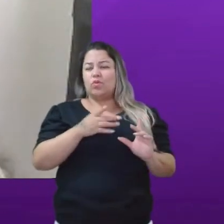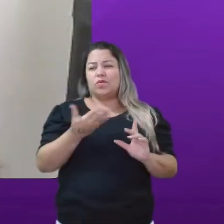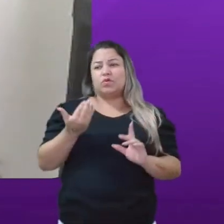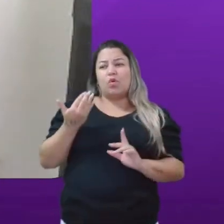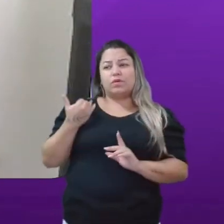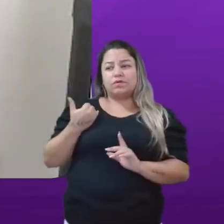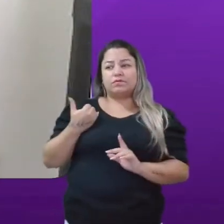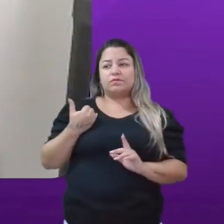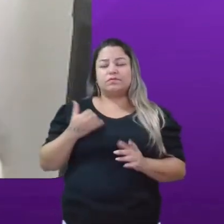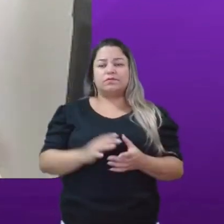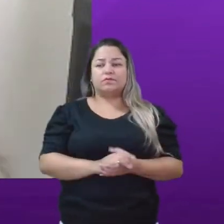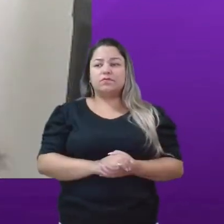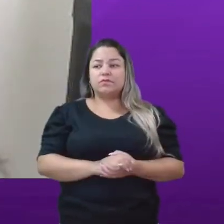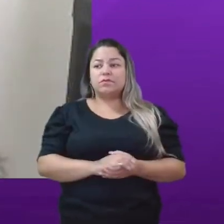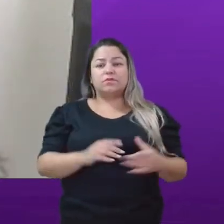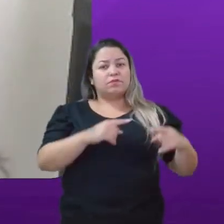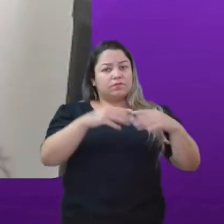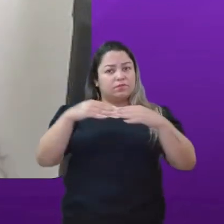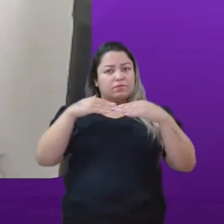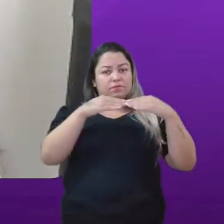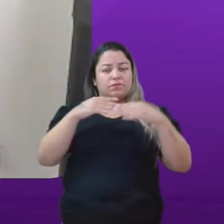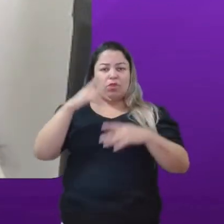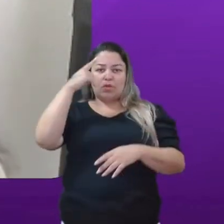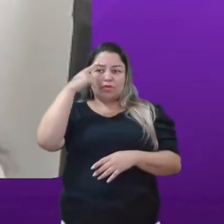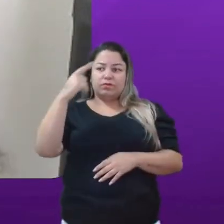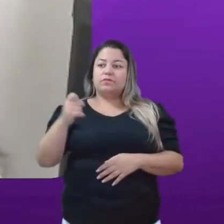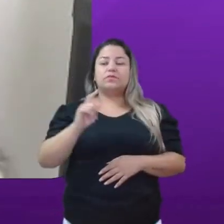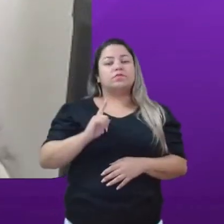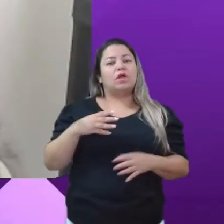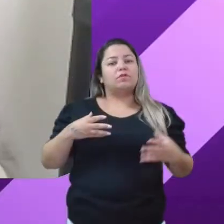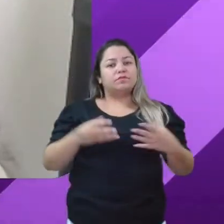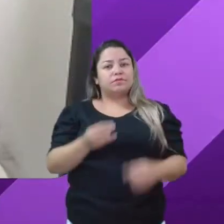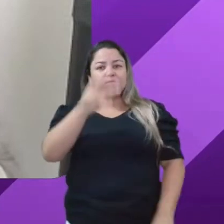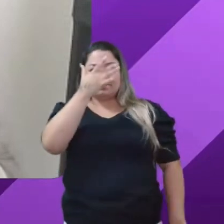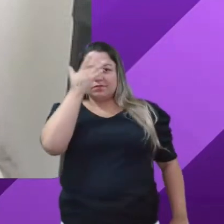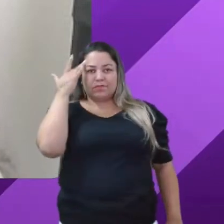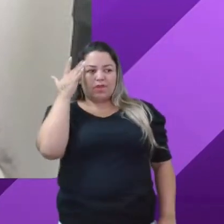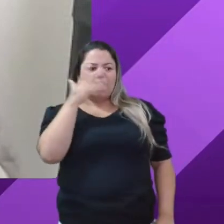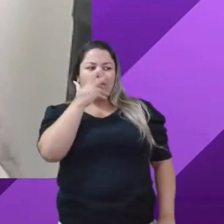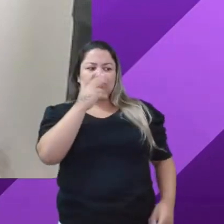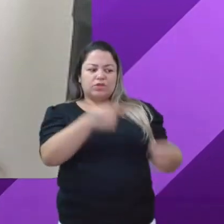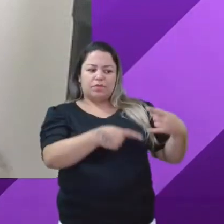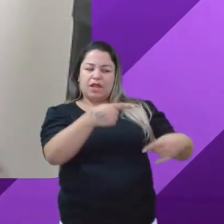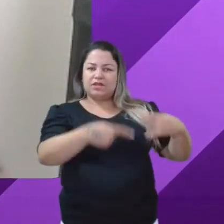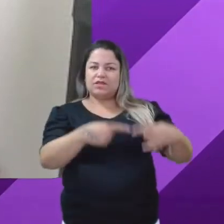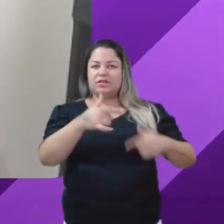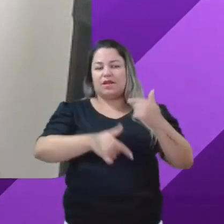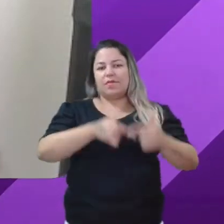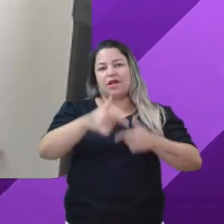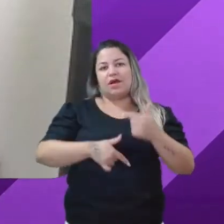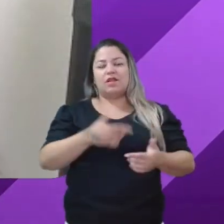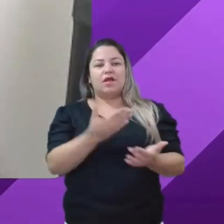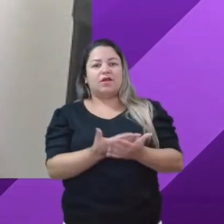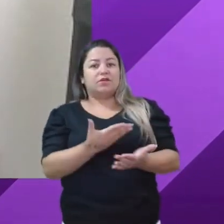um foco, né, da disputa de ideias, né? E tem muita gente que acha que debater, trabalhar,